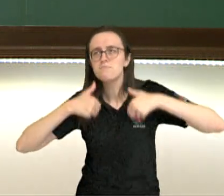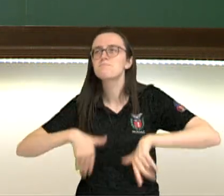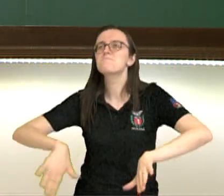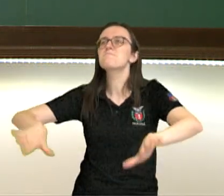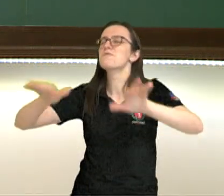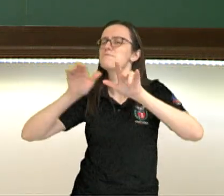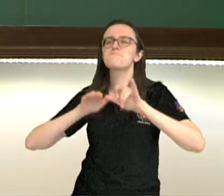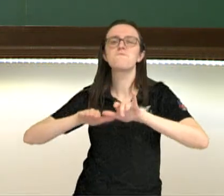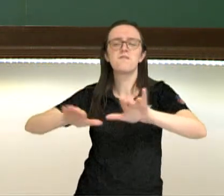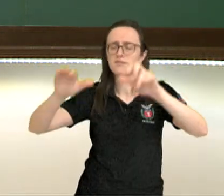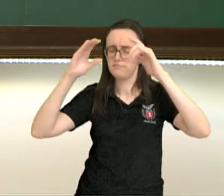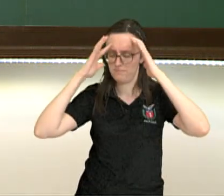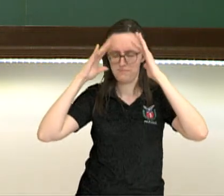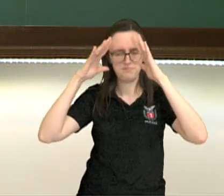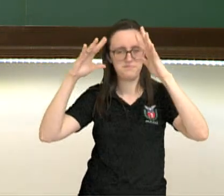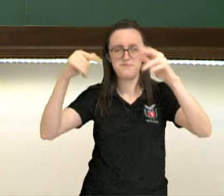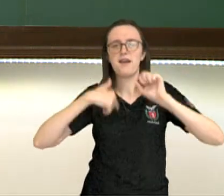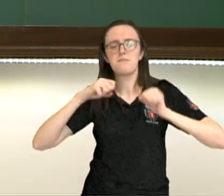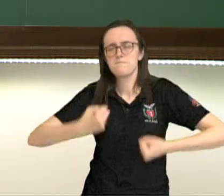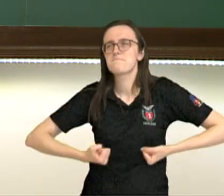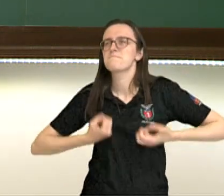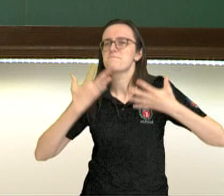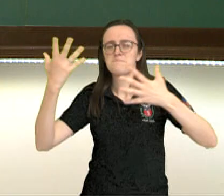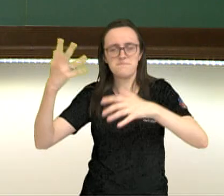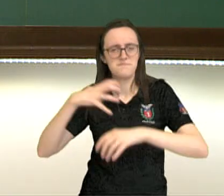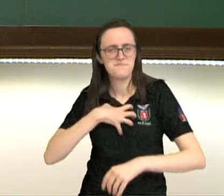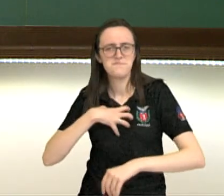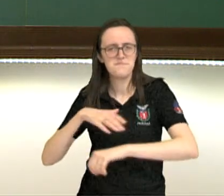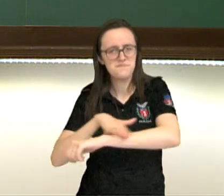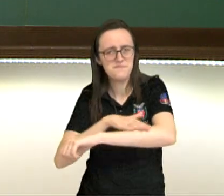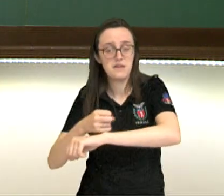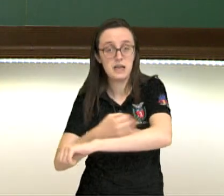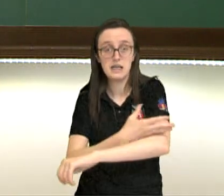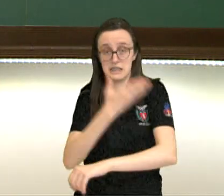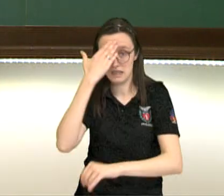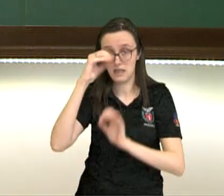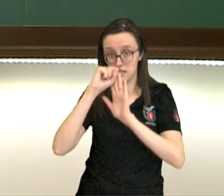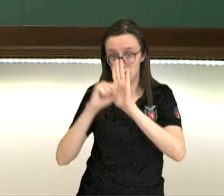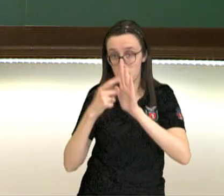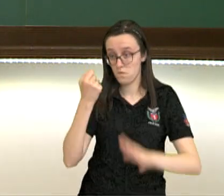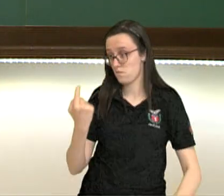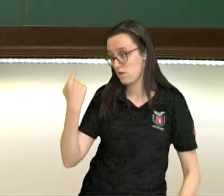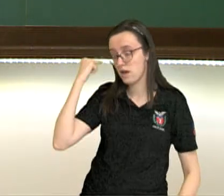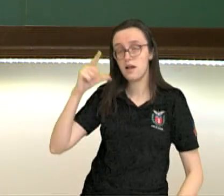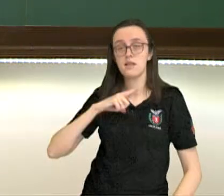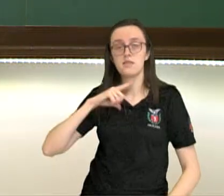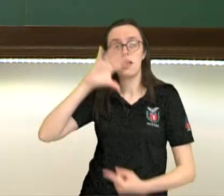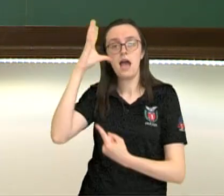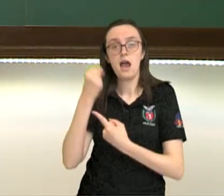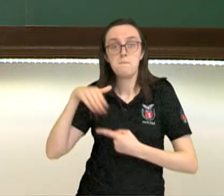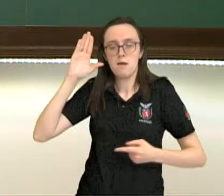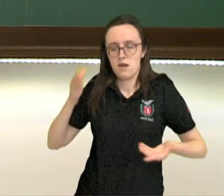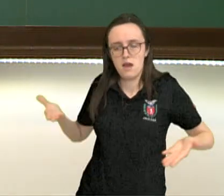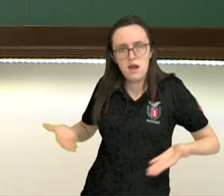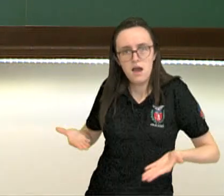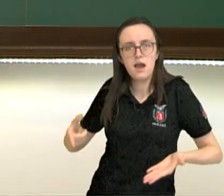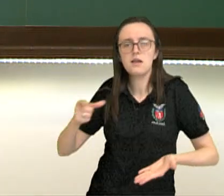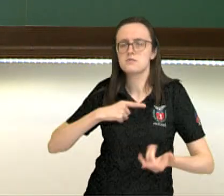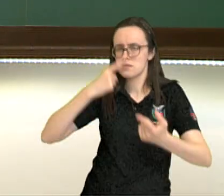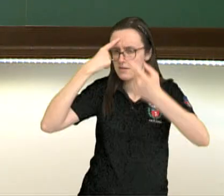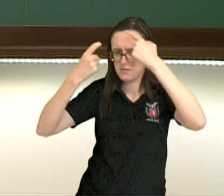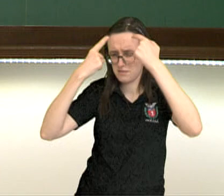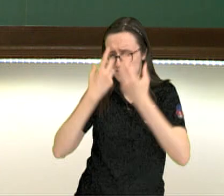sonhar e esforço e Sensações suas emoções é tanto que no século 20 nós vamos ter arte contemporânea inúmeras